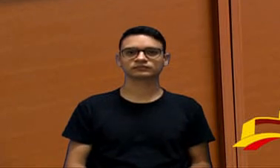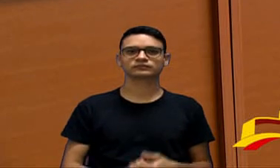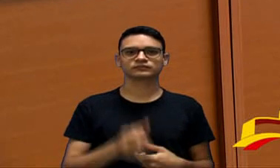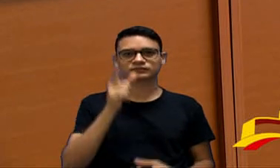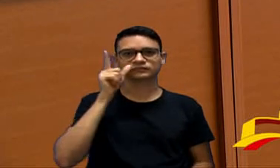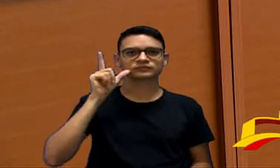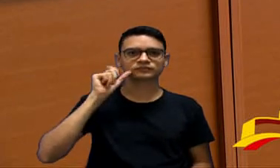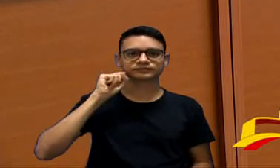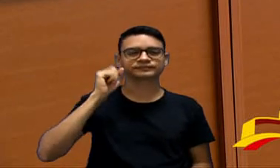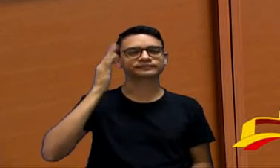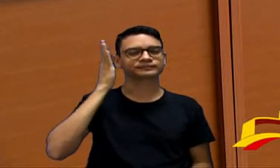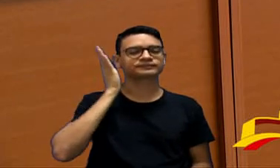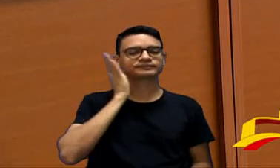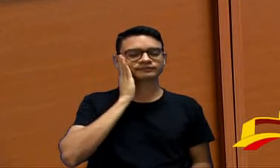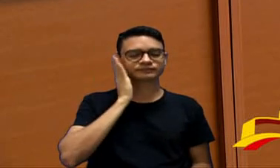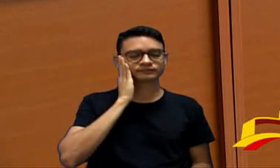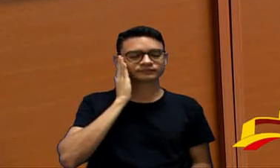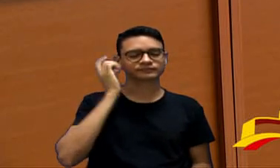Luiz, você sabe como é que...